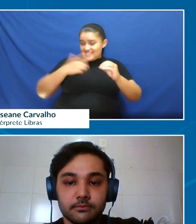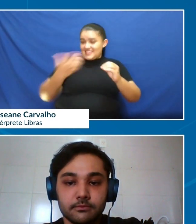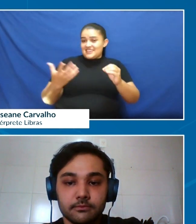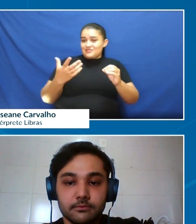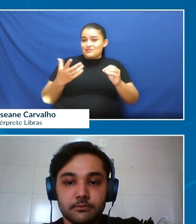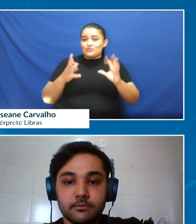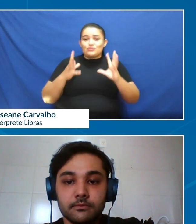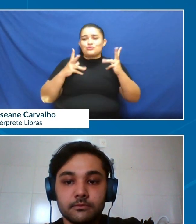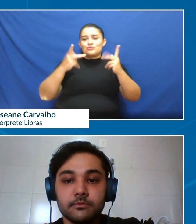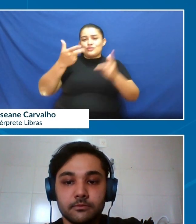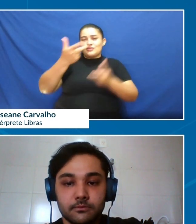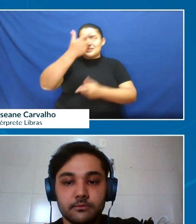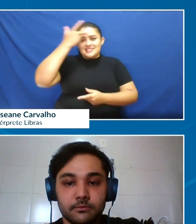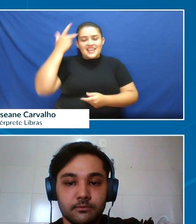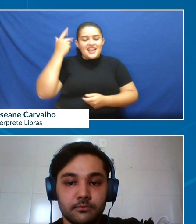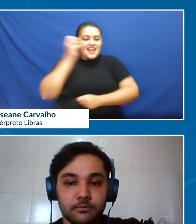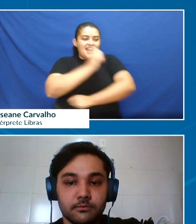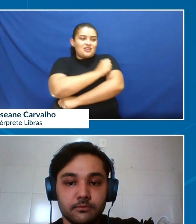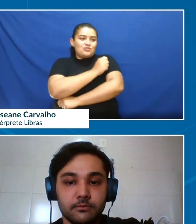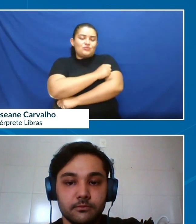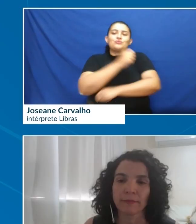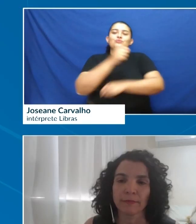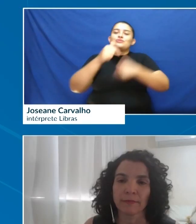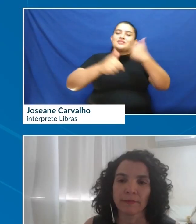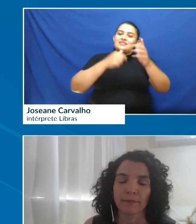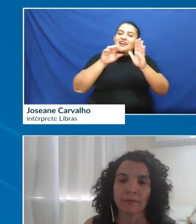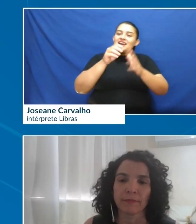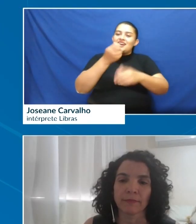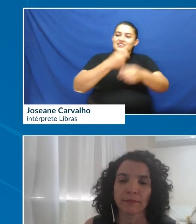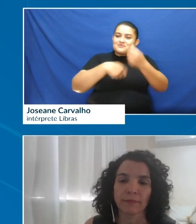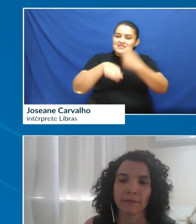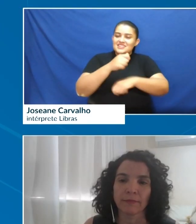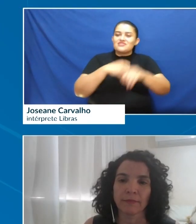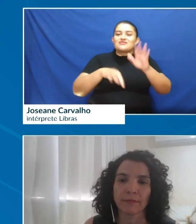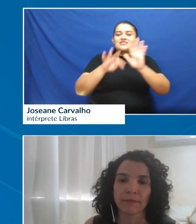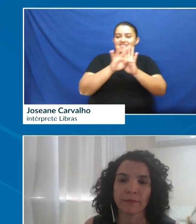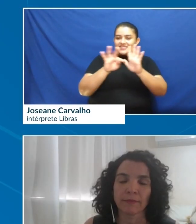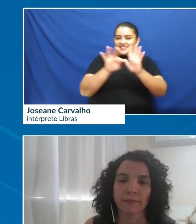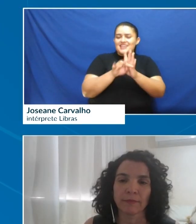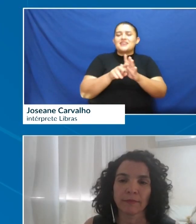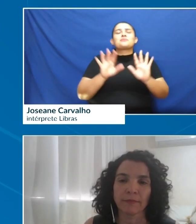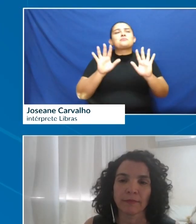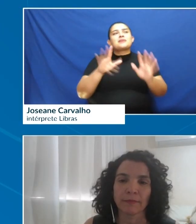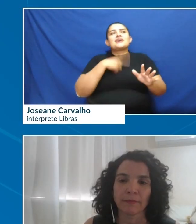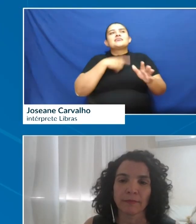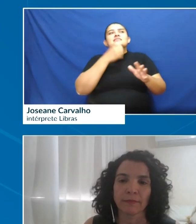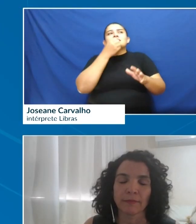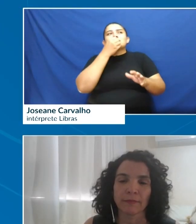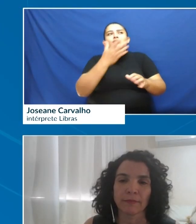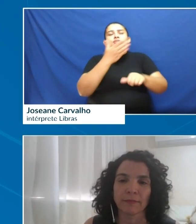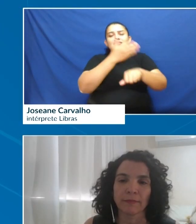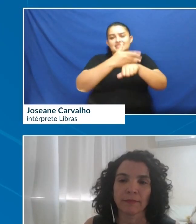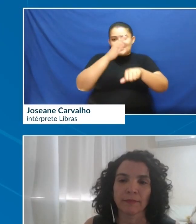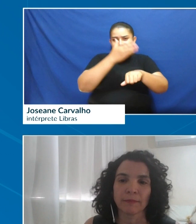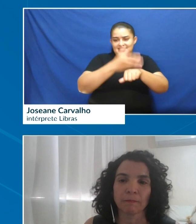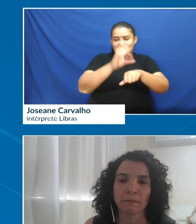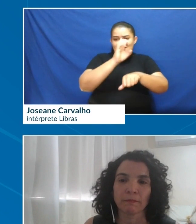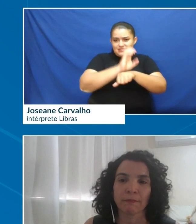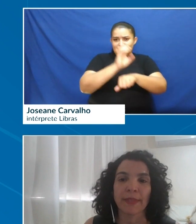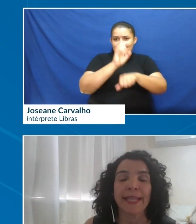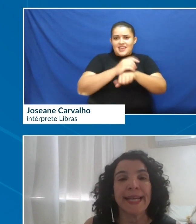né, com estudantes, com servidores, mas essa parte prática, ela é importante para a formação do